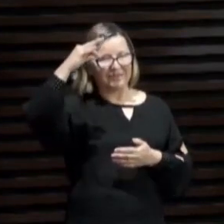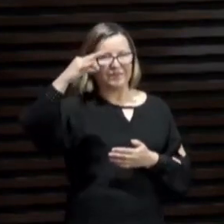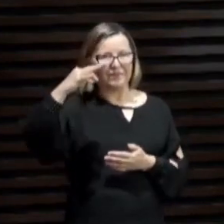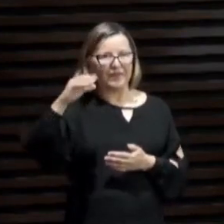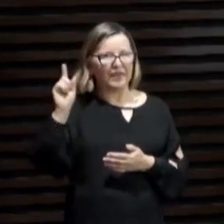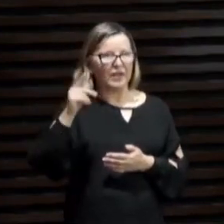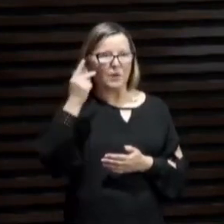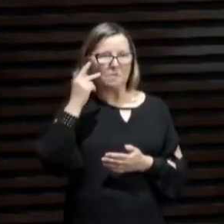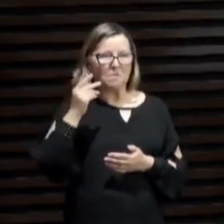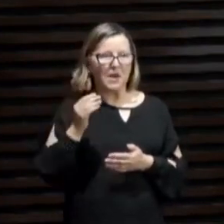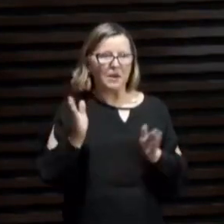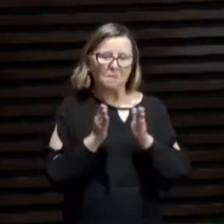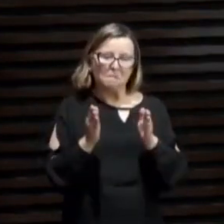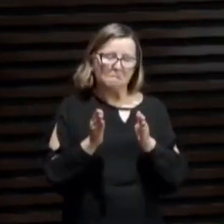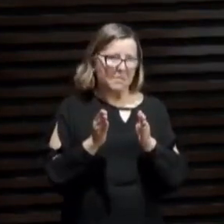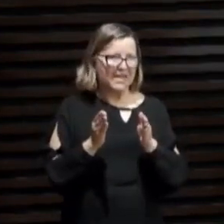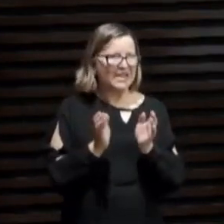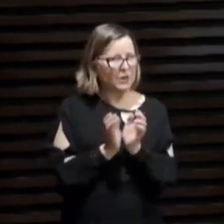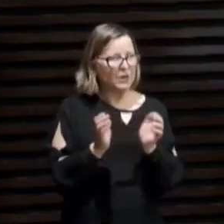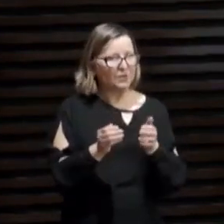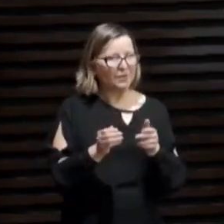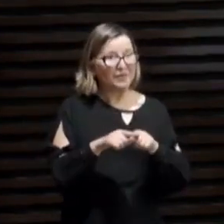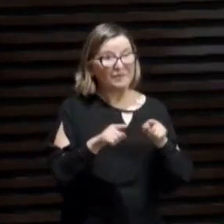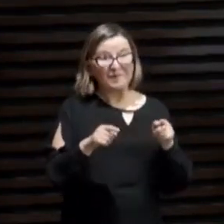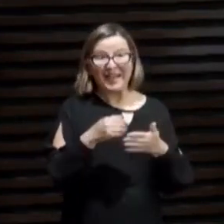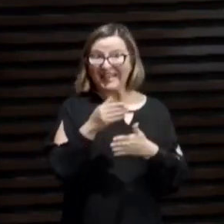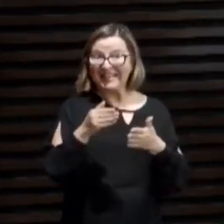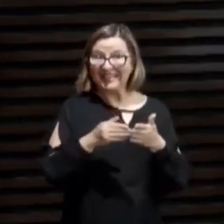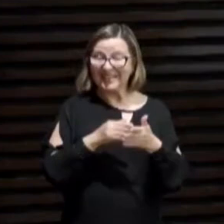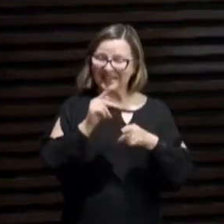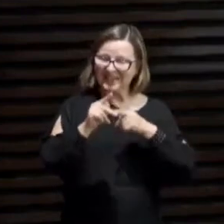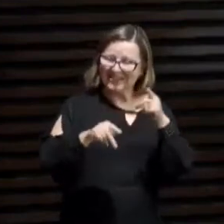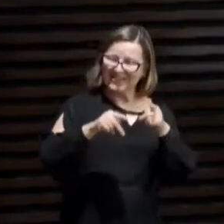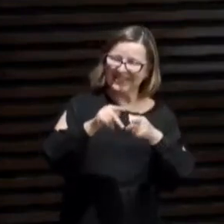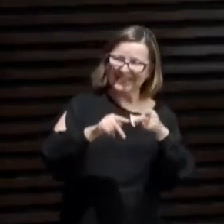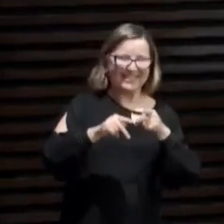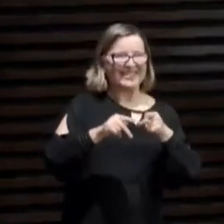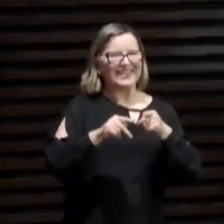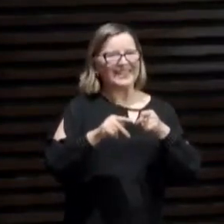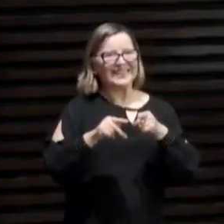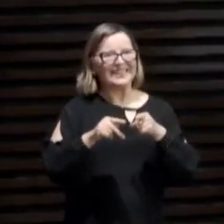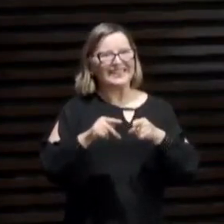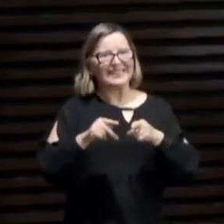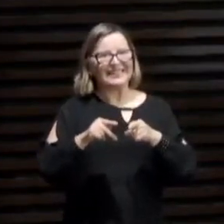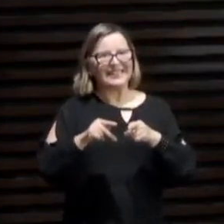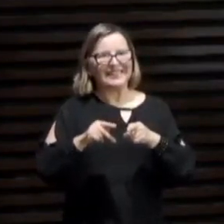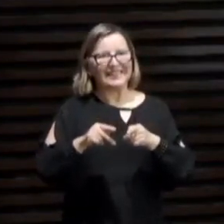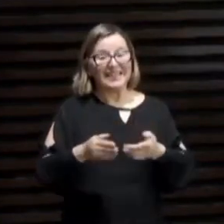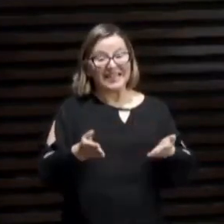de pessoas, mas todas as pessoas da comunidade de Deus receberiam essa